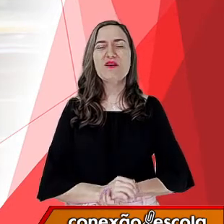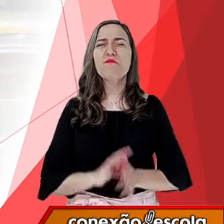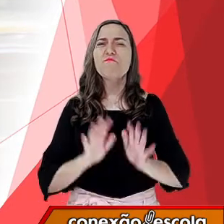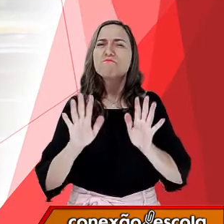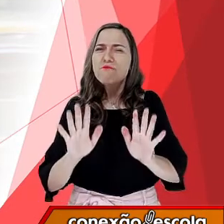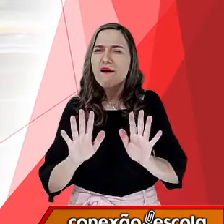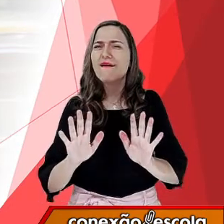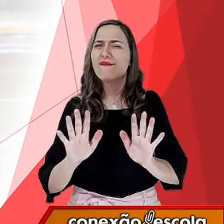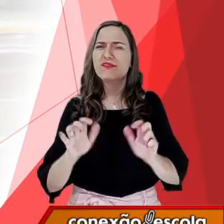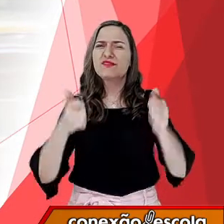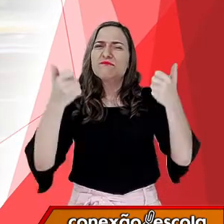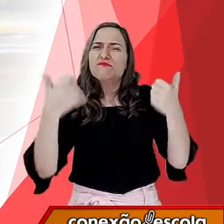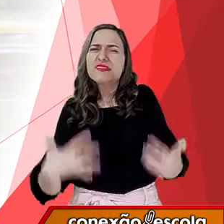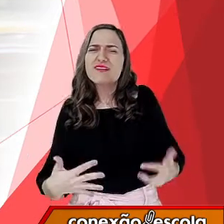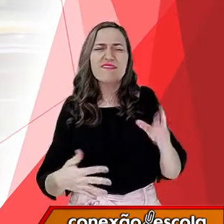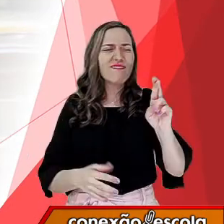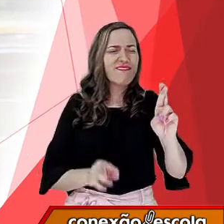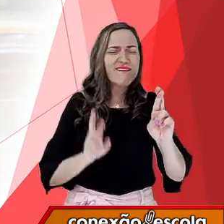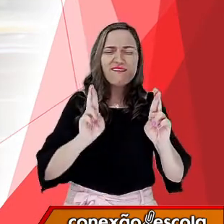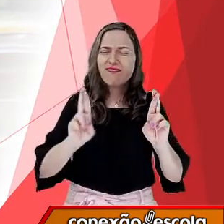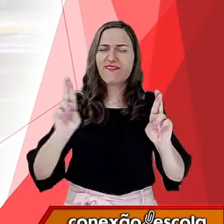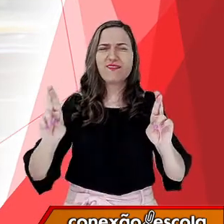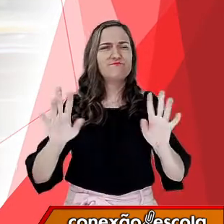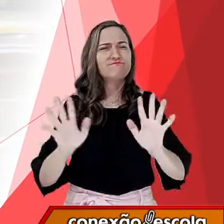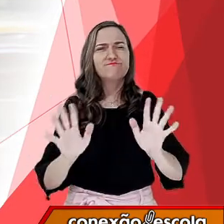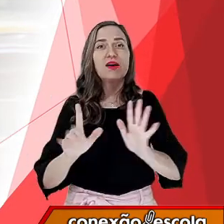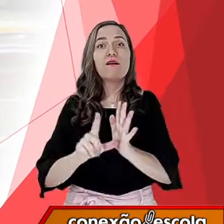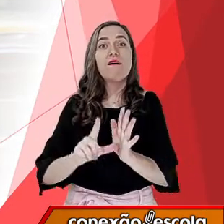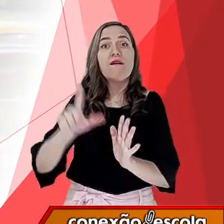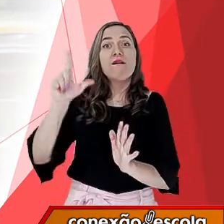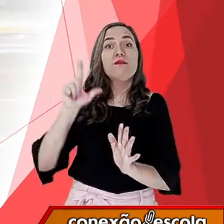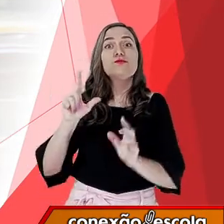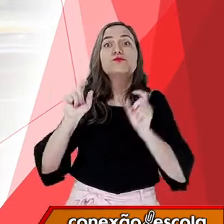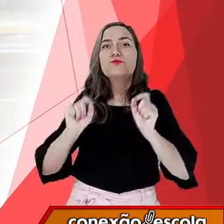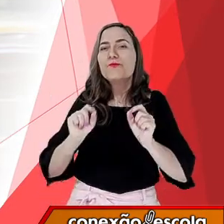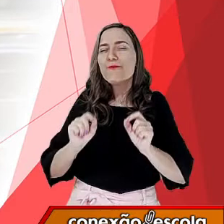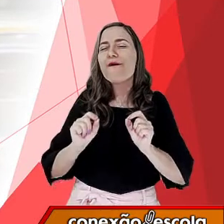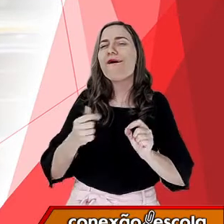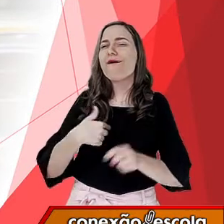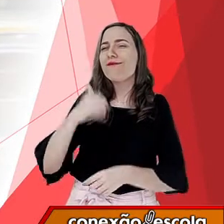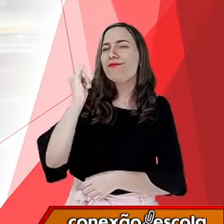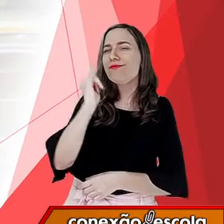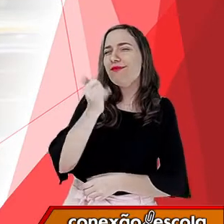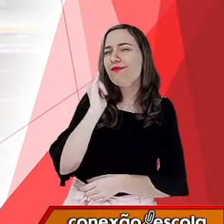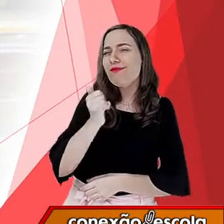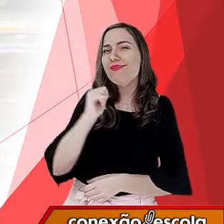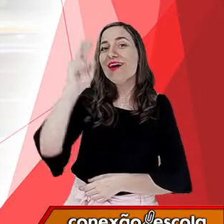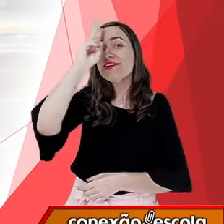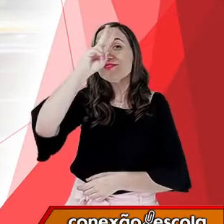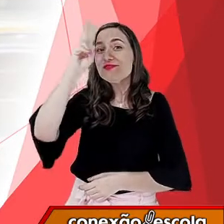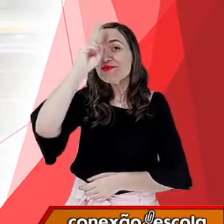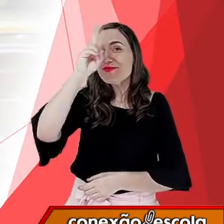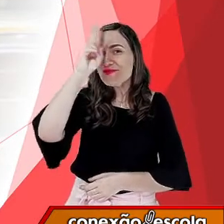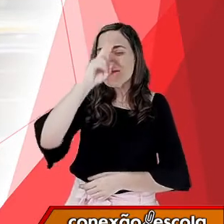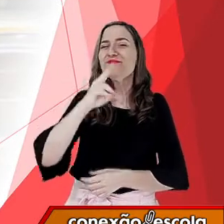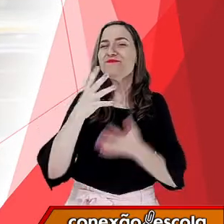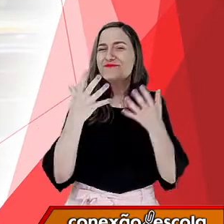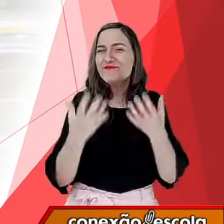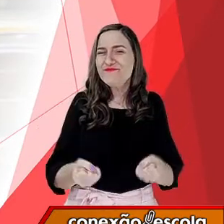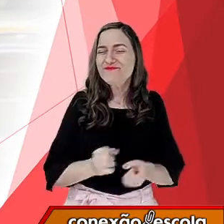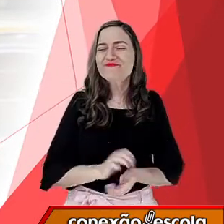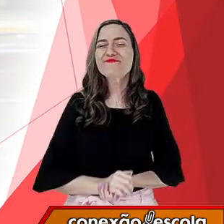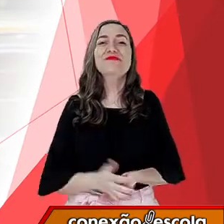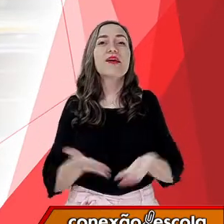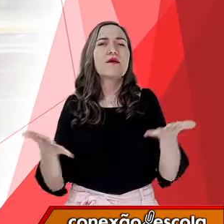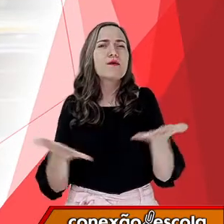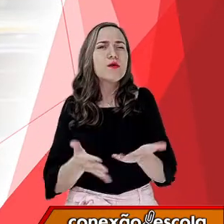Antes de falar do uso do R e RR, vamos navegar na leitura? Nesse momento,